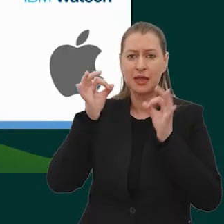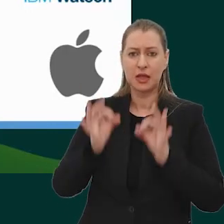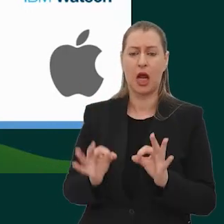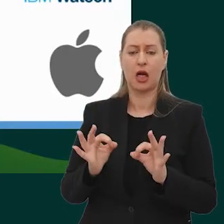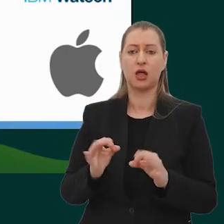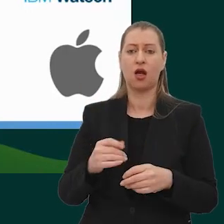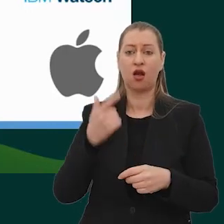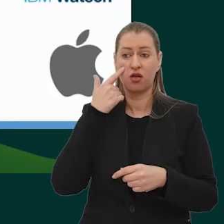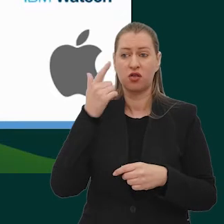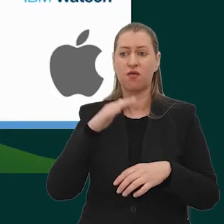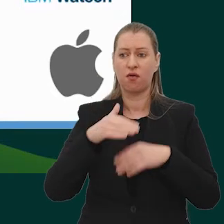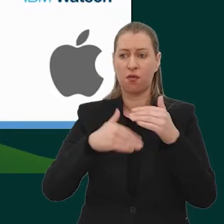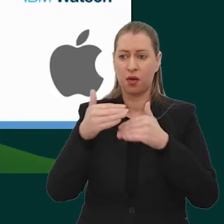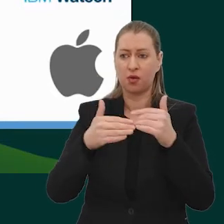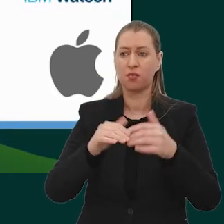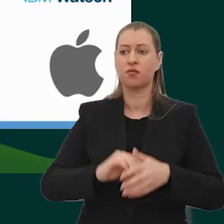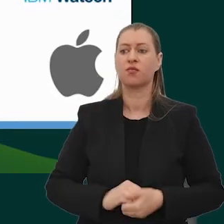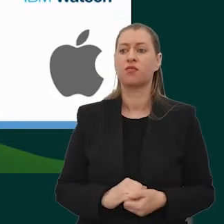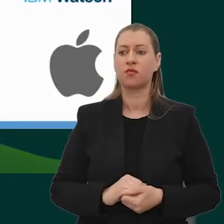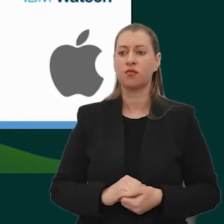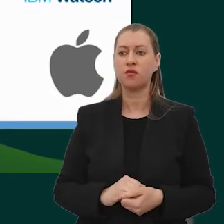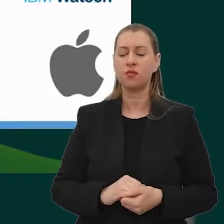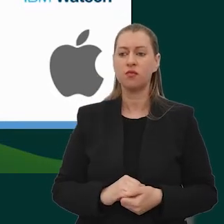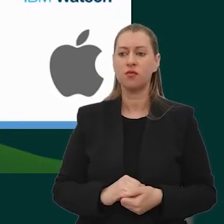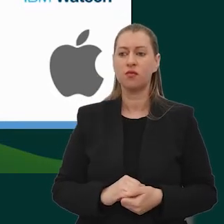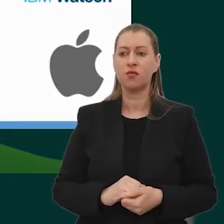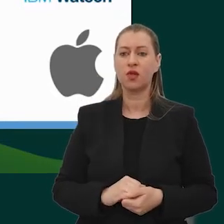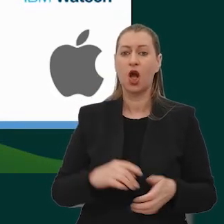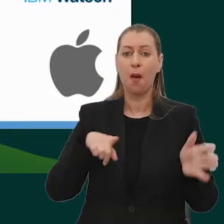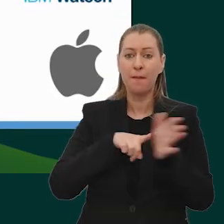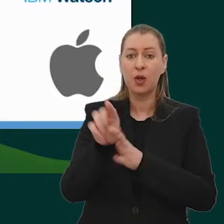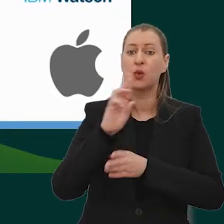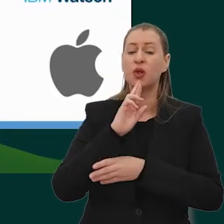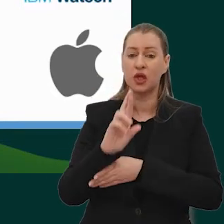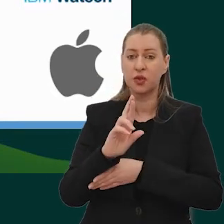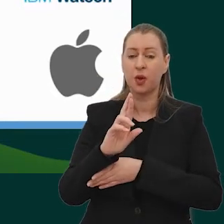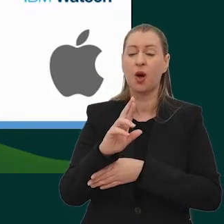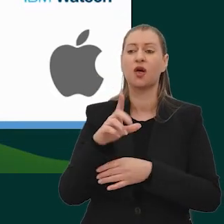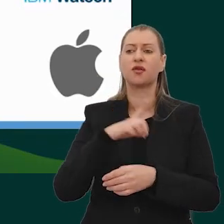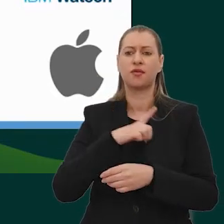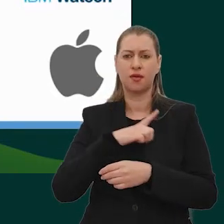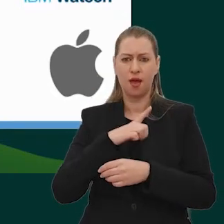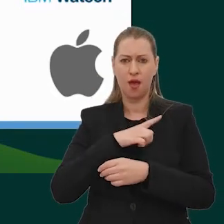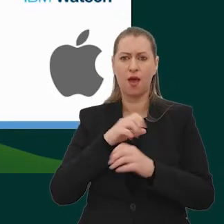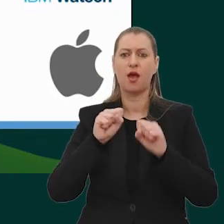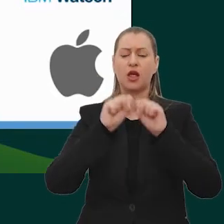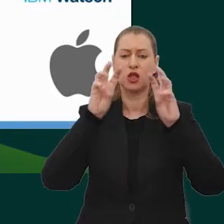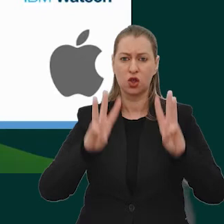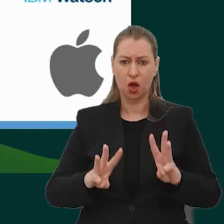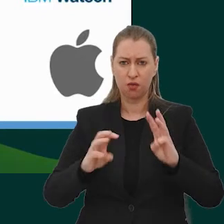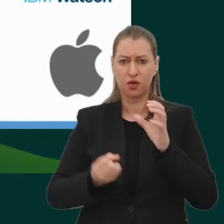né? A gente vai ver um pouquinho mais para frente. Perguntas e respostas, existem